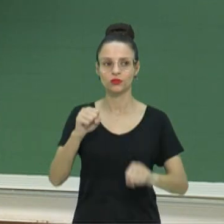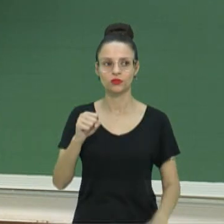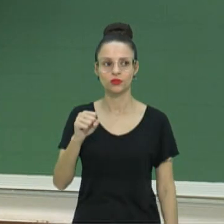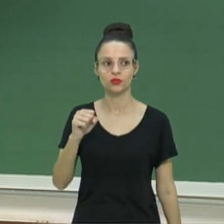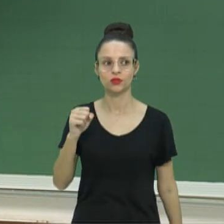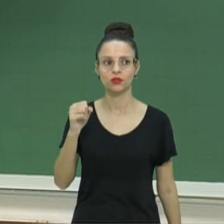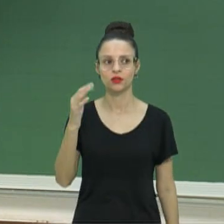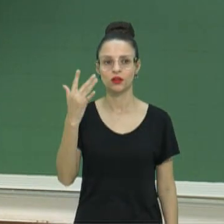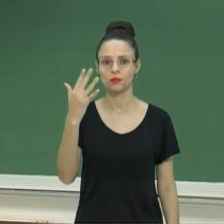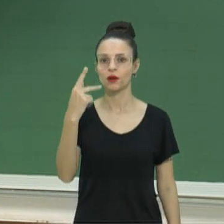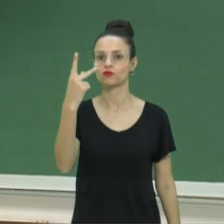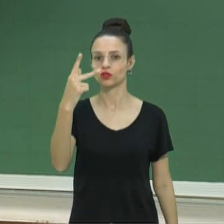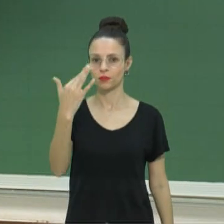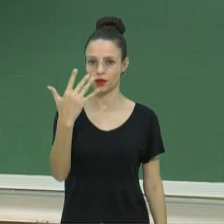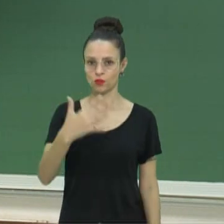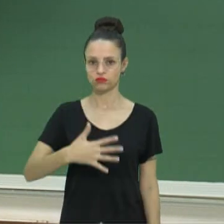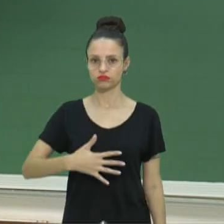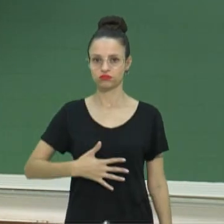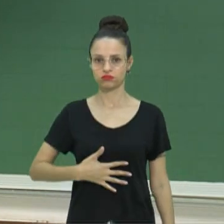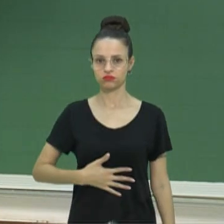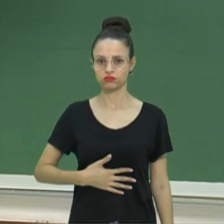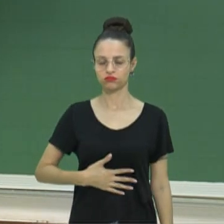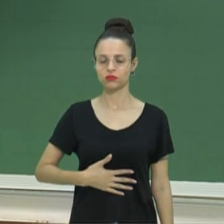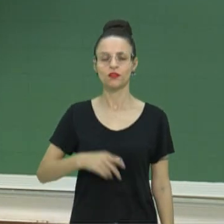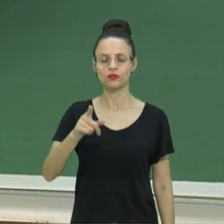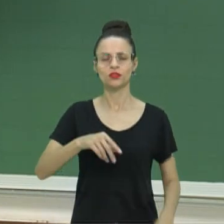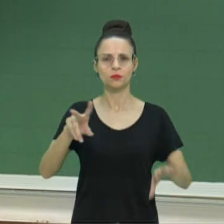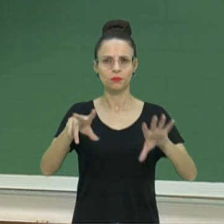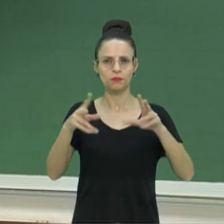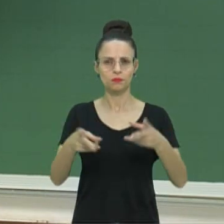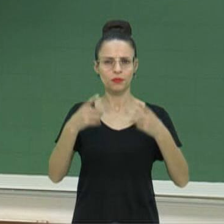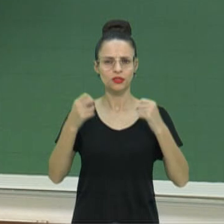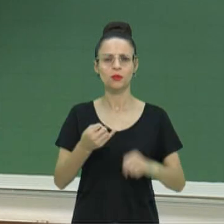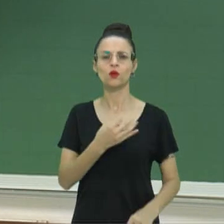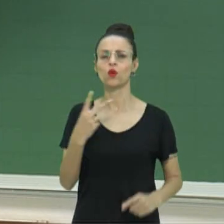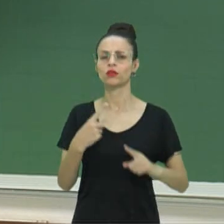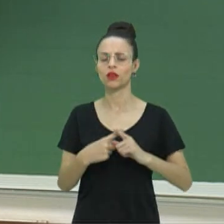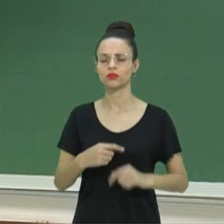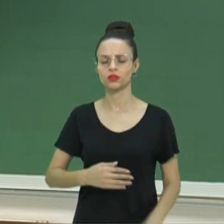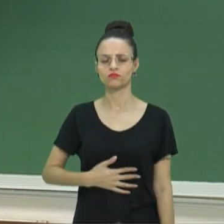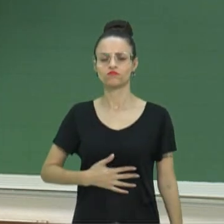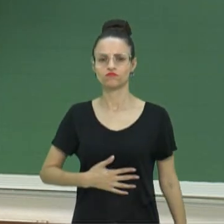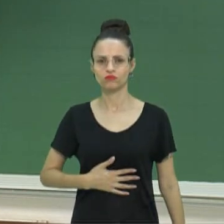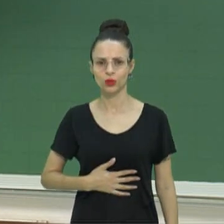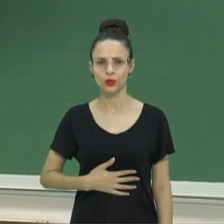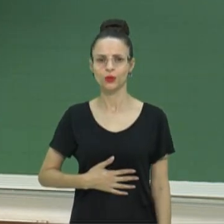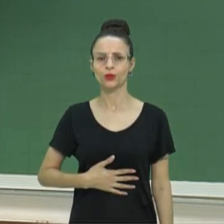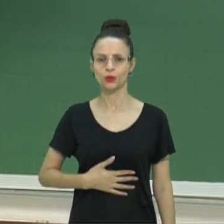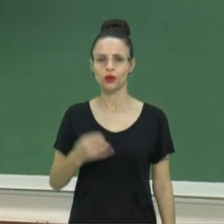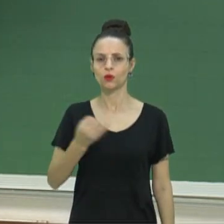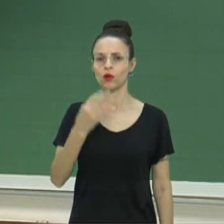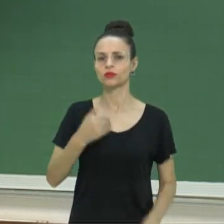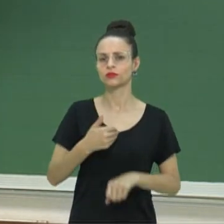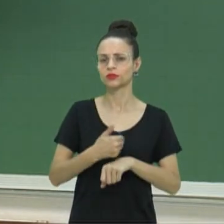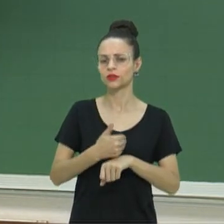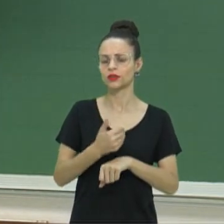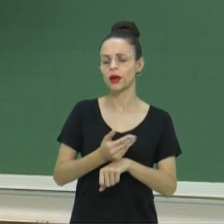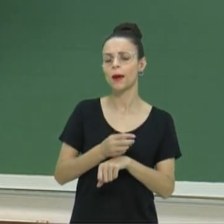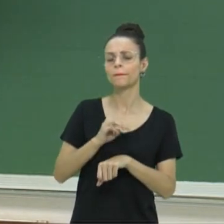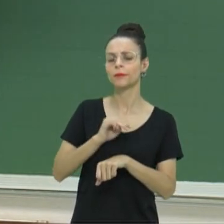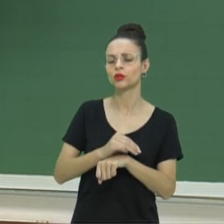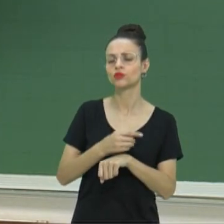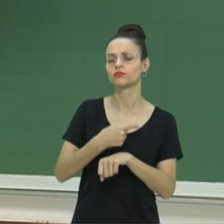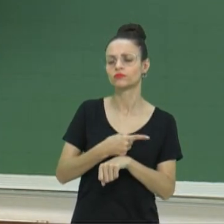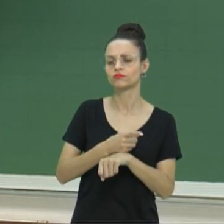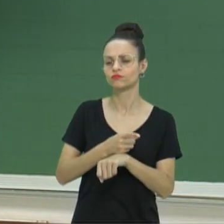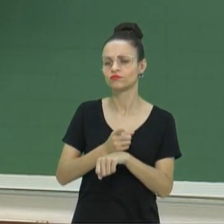sobre seu abdômen ali e estar verificando quantas vezes nós estamos inspirando por minuto.